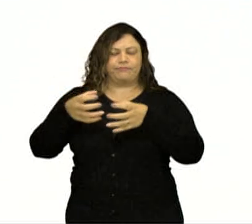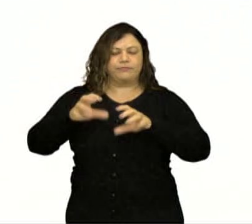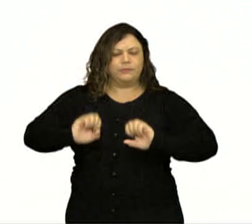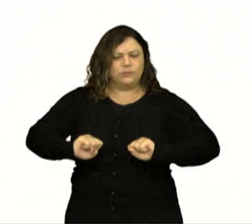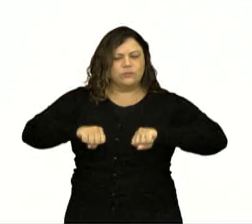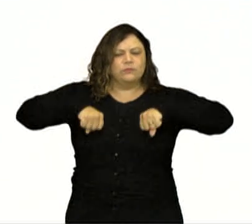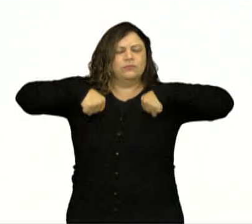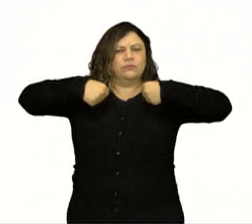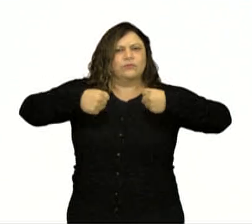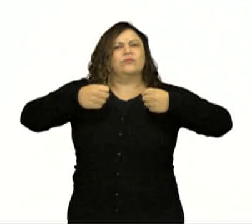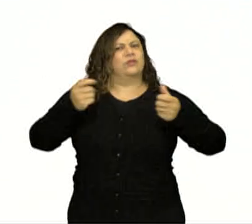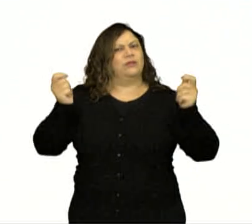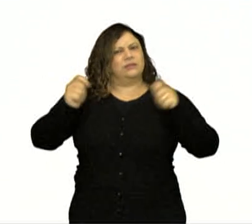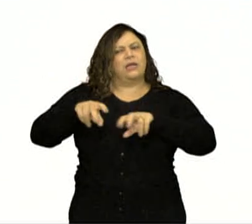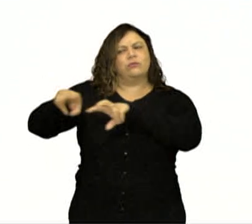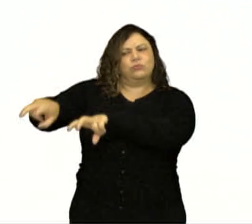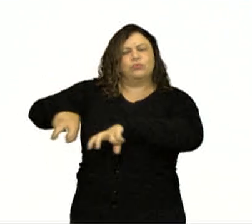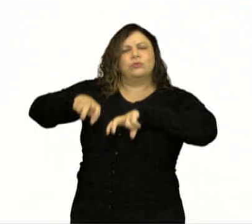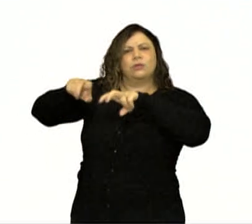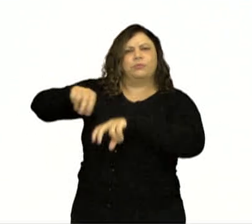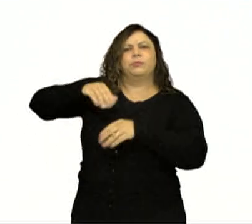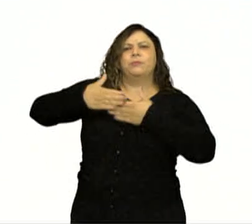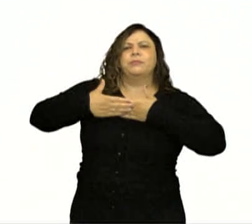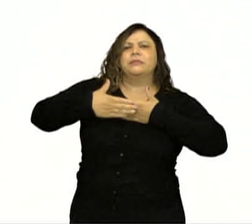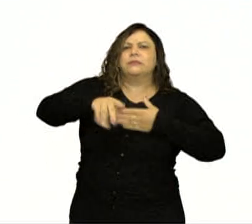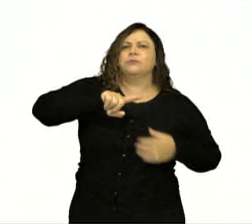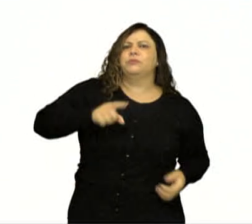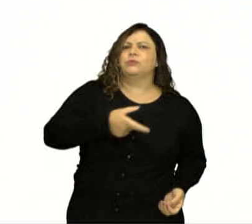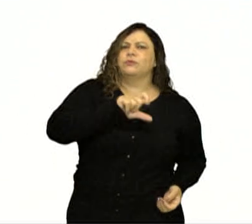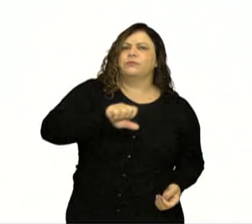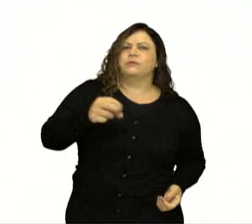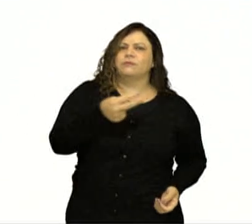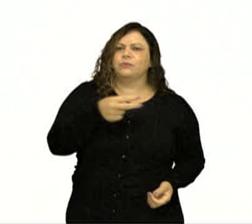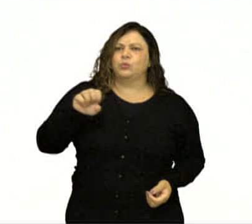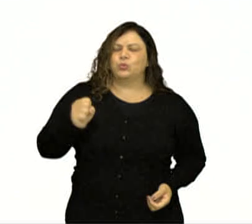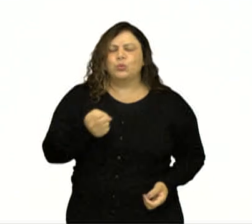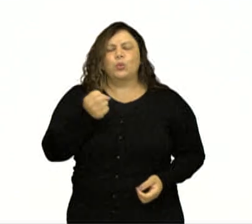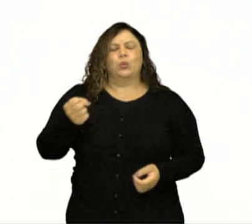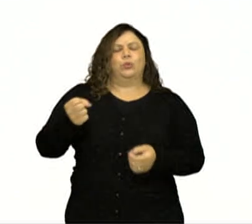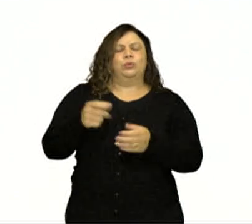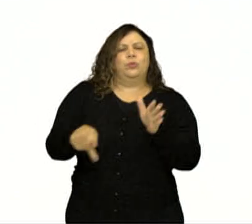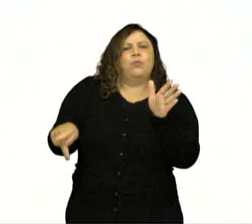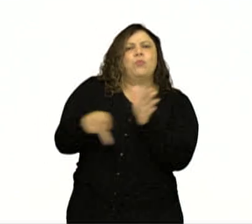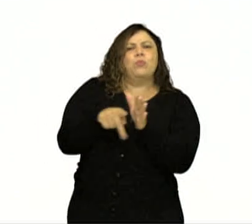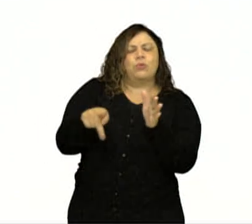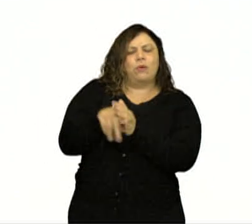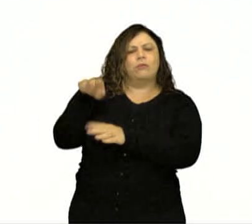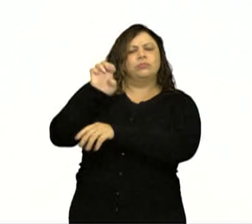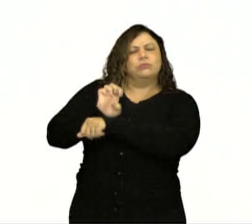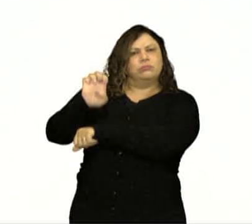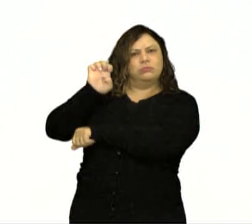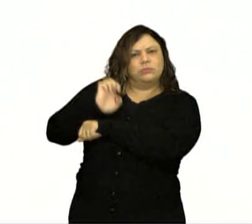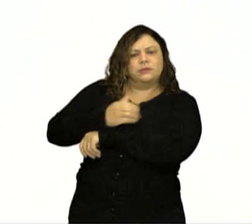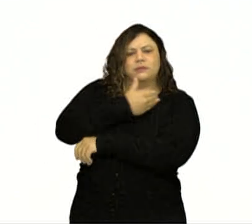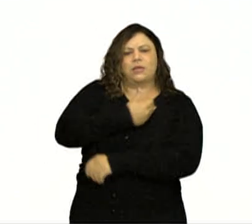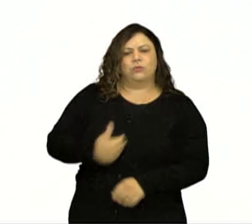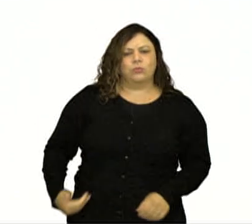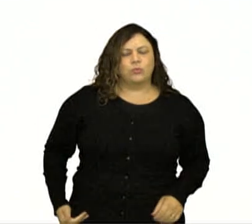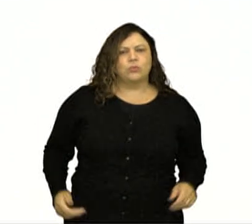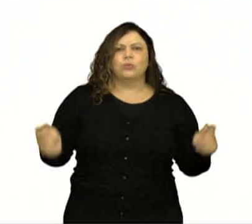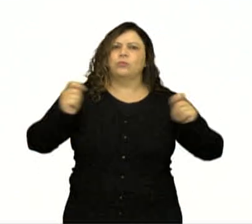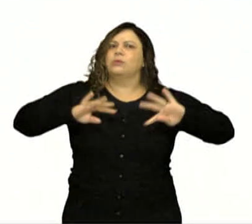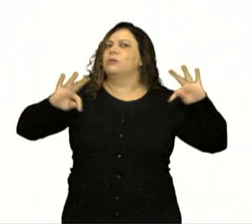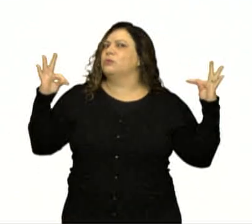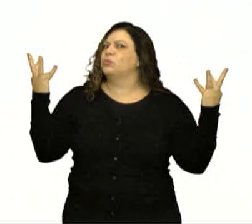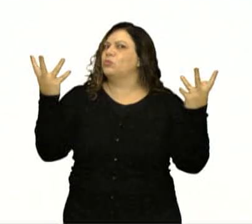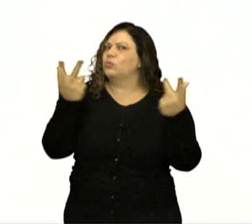já a partir de 1928. Ou seja, transformou em propriedade do Estado, do governo, todas